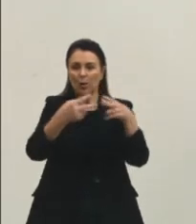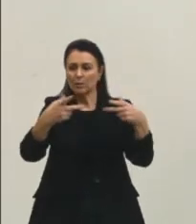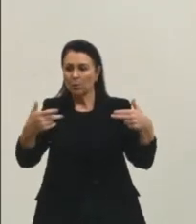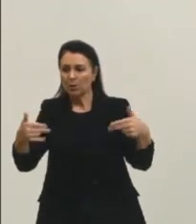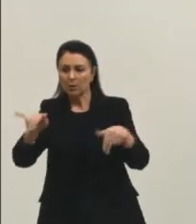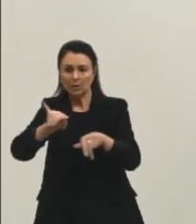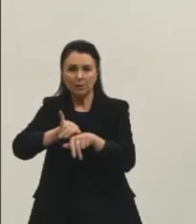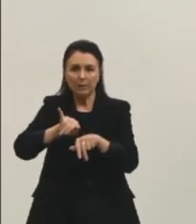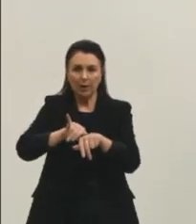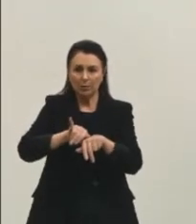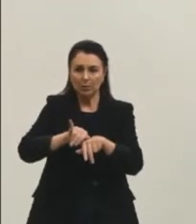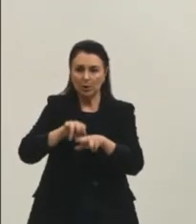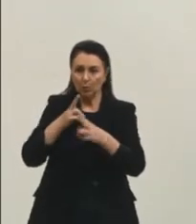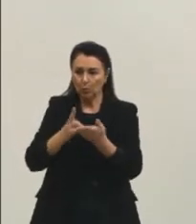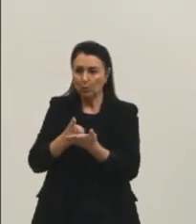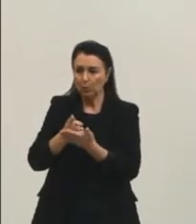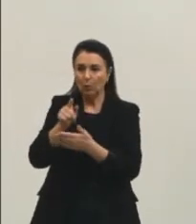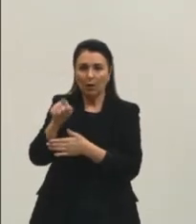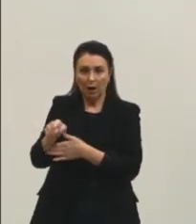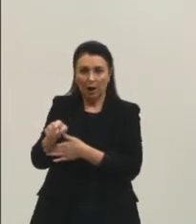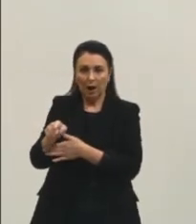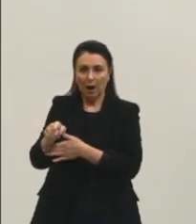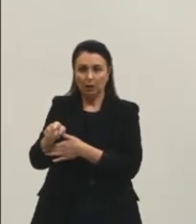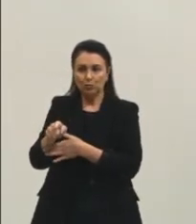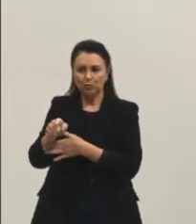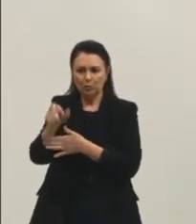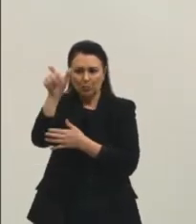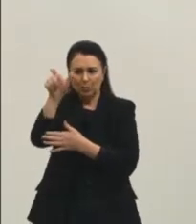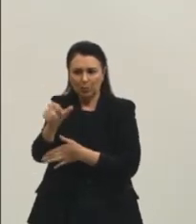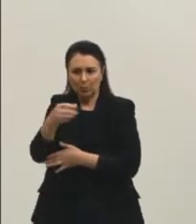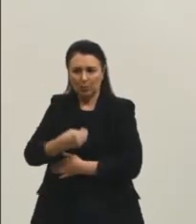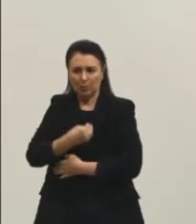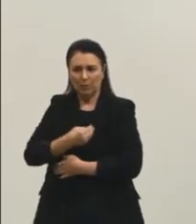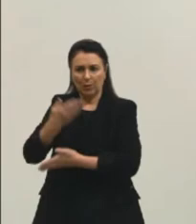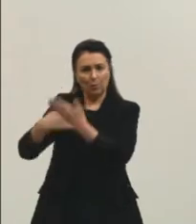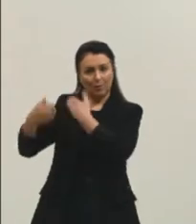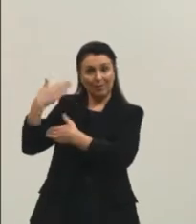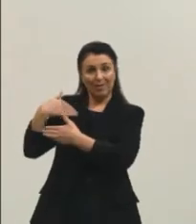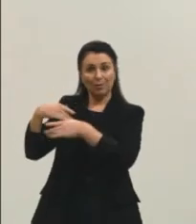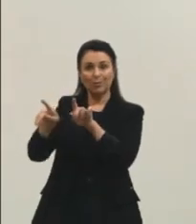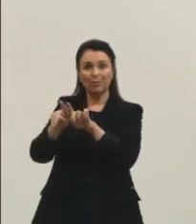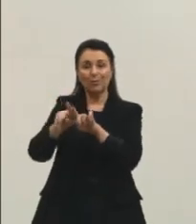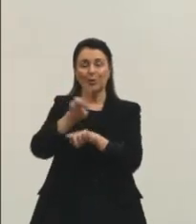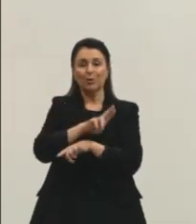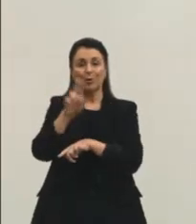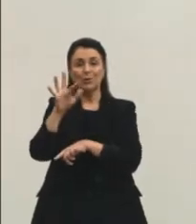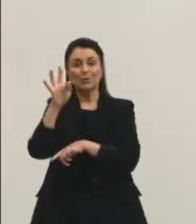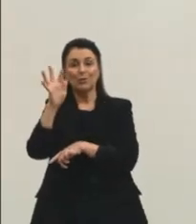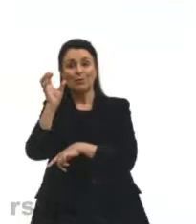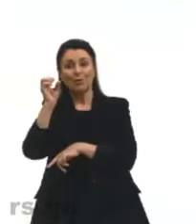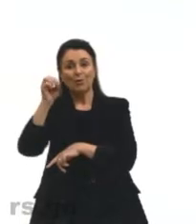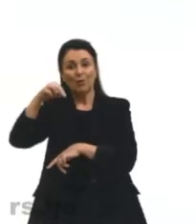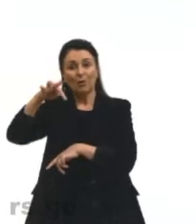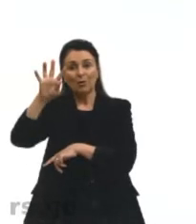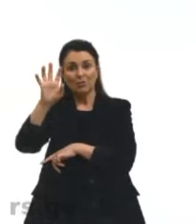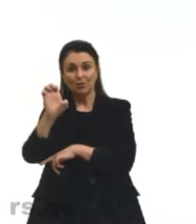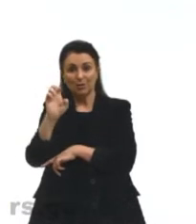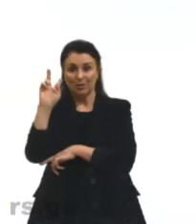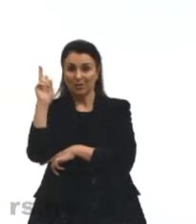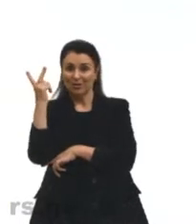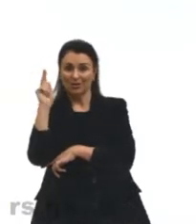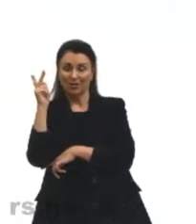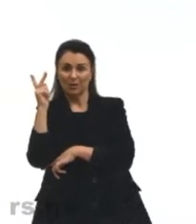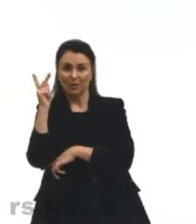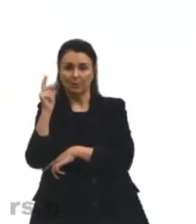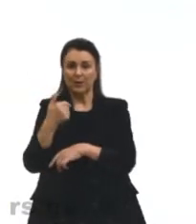mortais das pessoas que viveram no passado também são uma fonte histórica também condição inquiridos